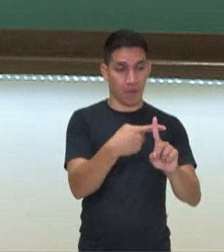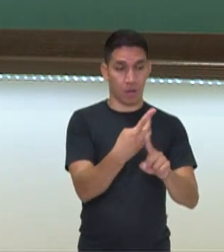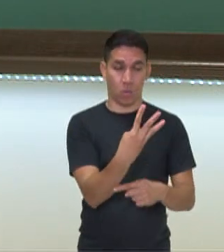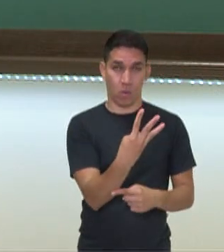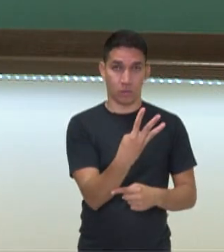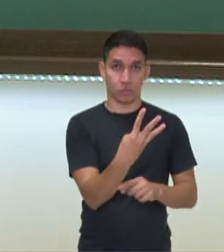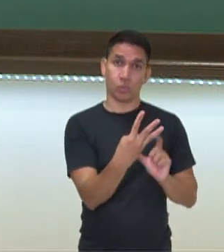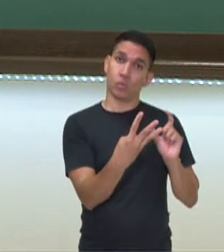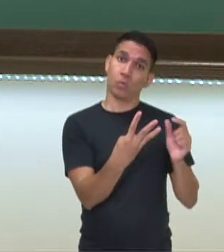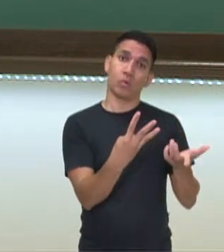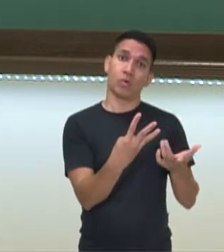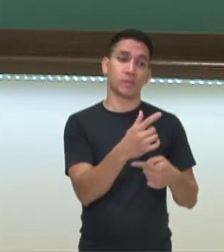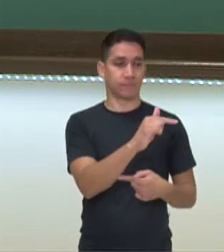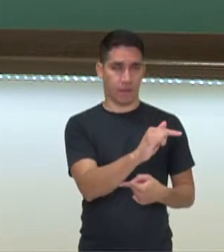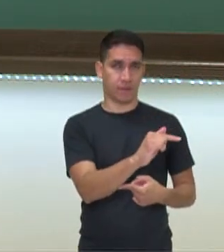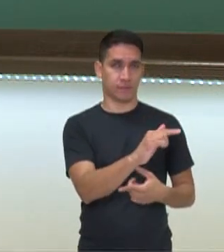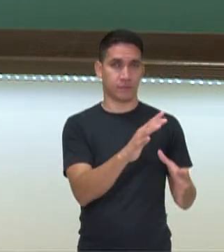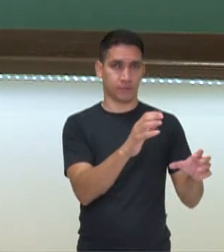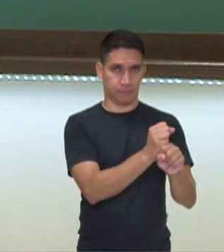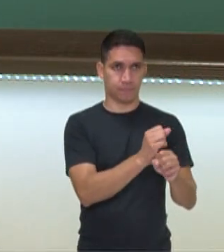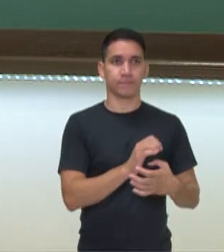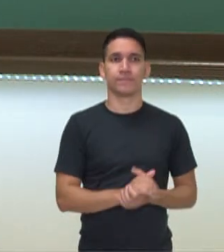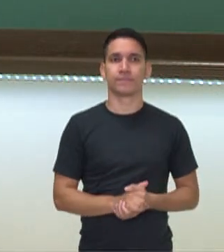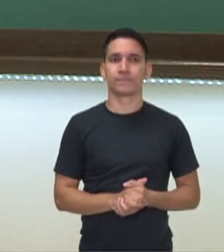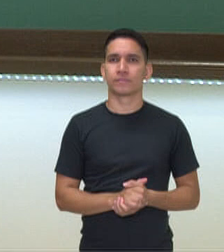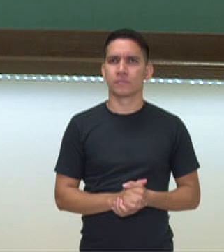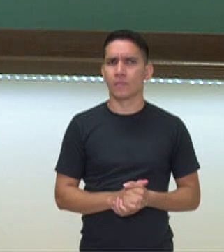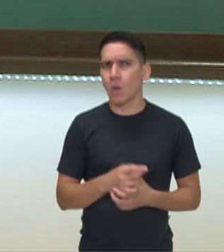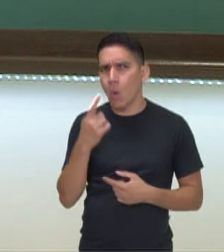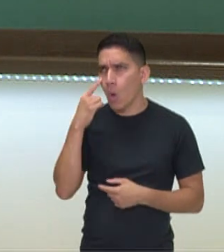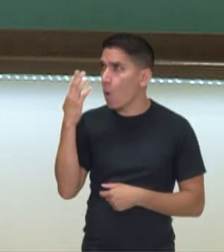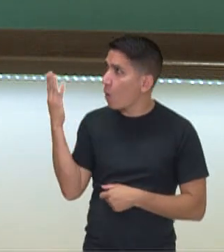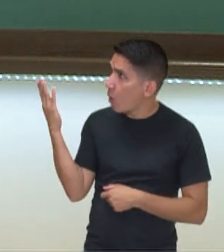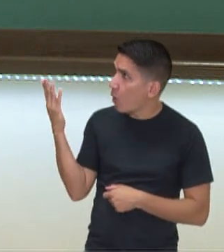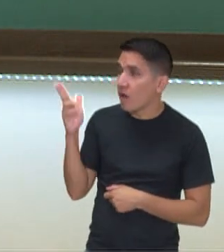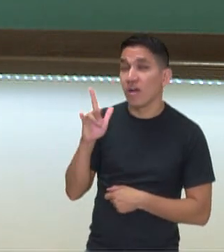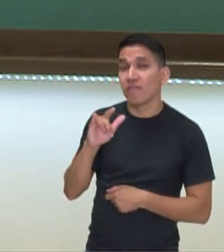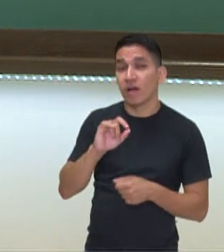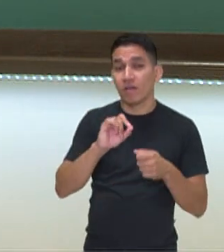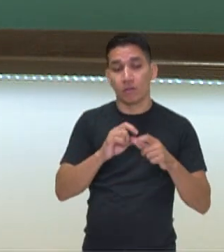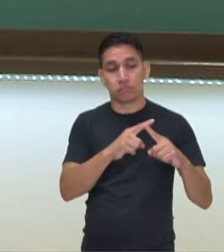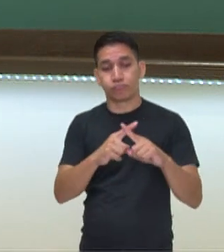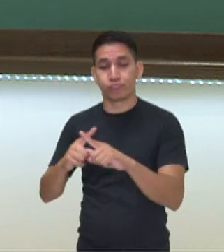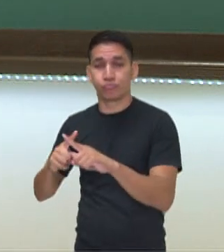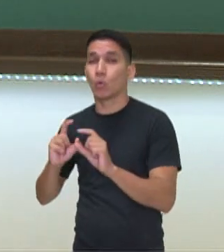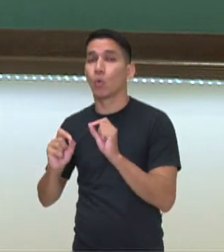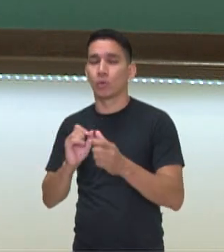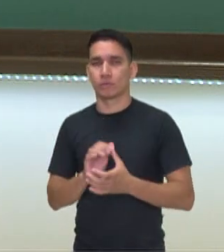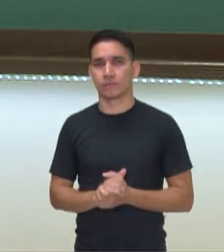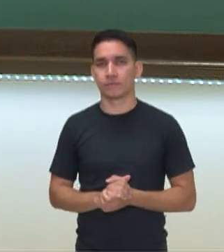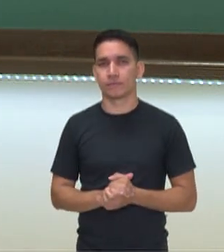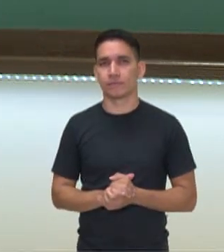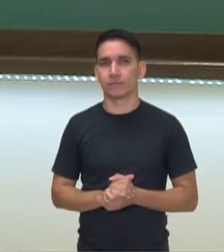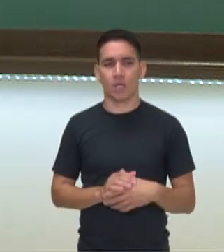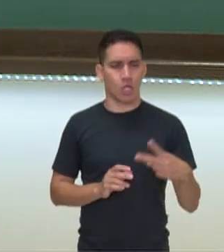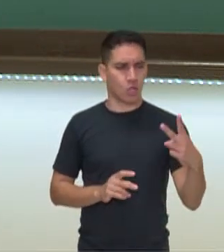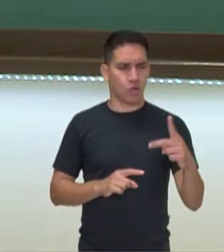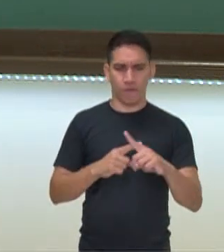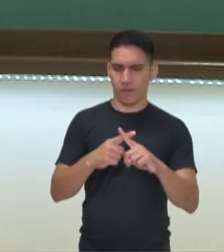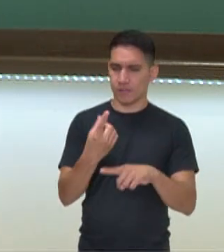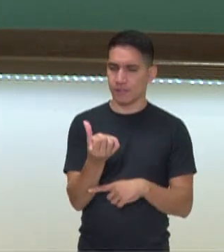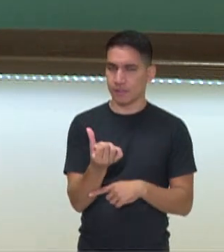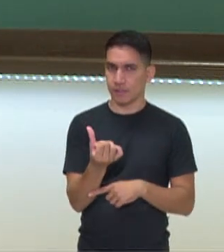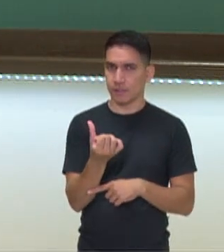3 mais 4, 7. Olhando aqui, vou fazer a multiplicação. 2 vezes